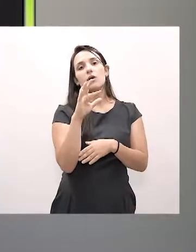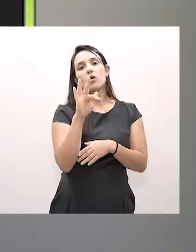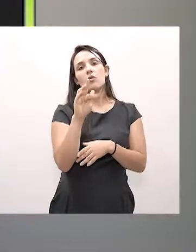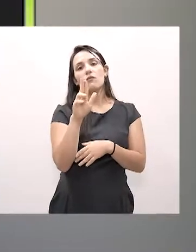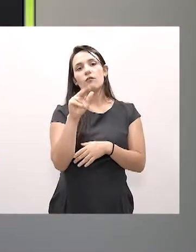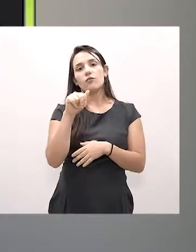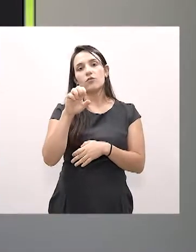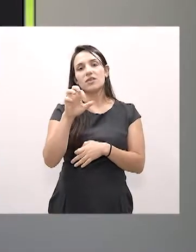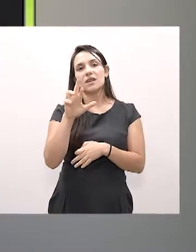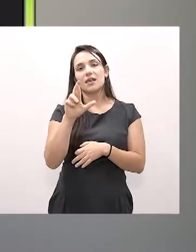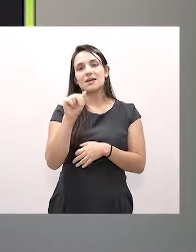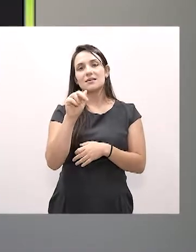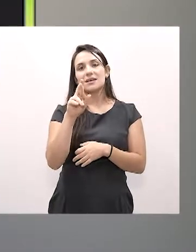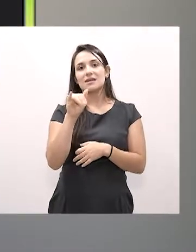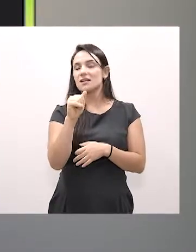corpos